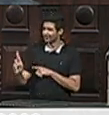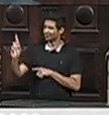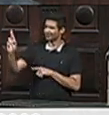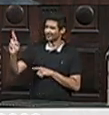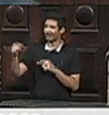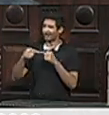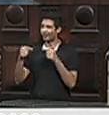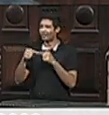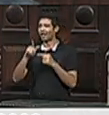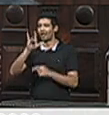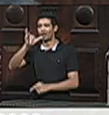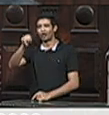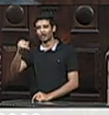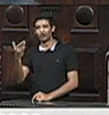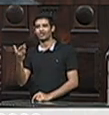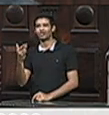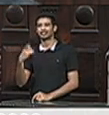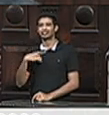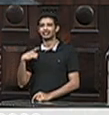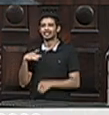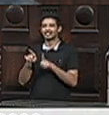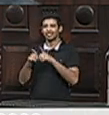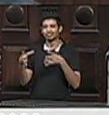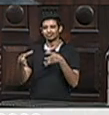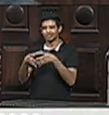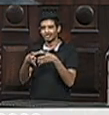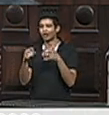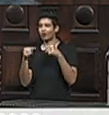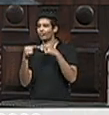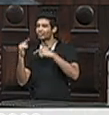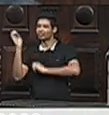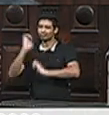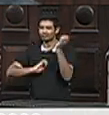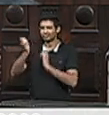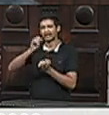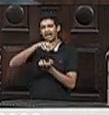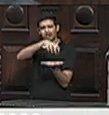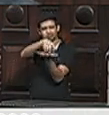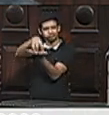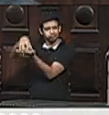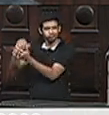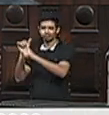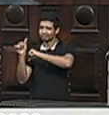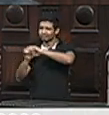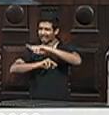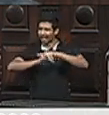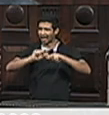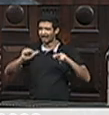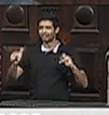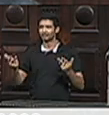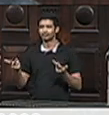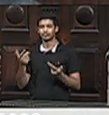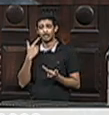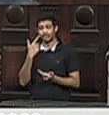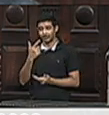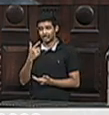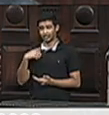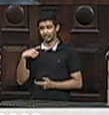Conselho Estadual de Trabalho e Renda. E é natural que seja, porque lá estão representados